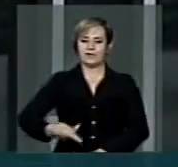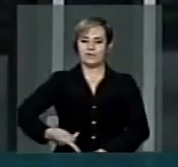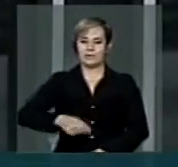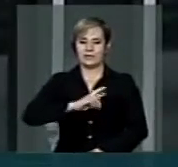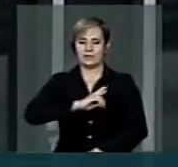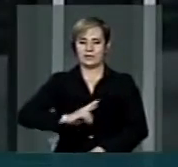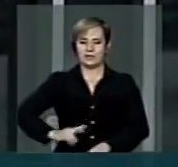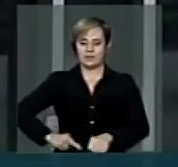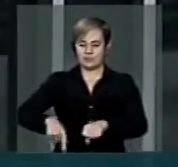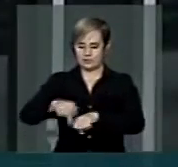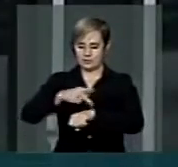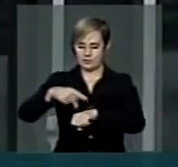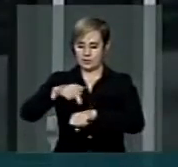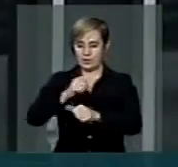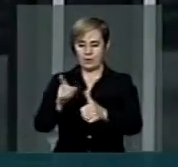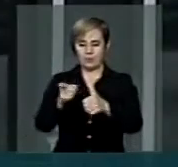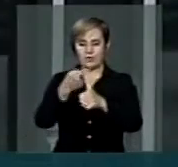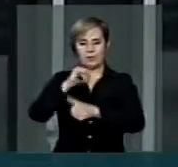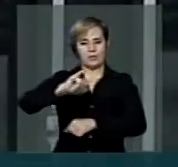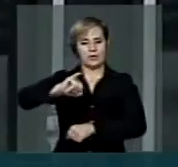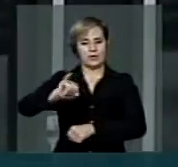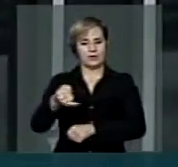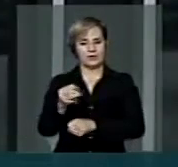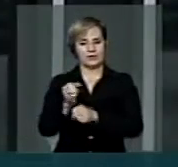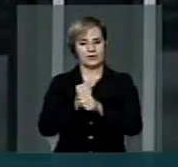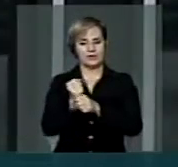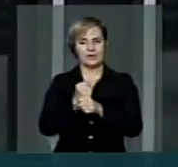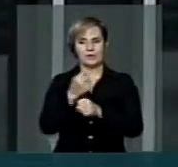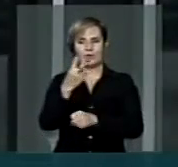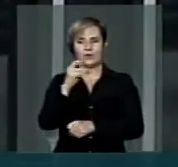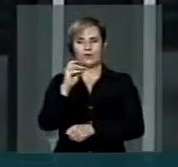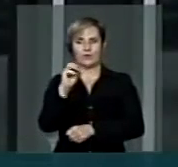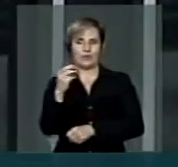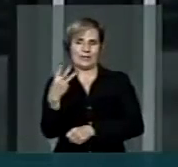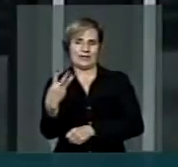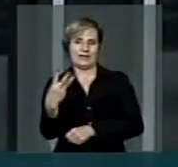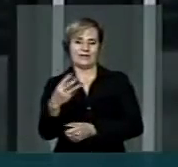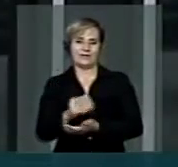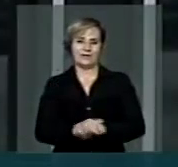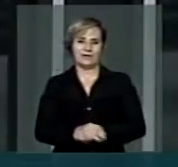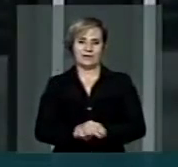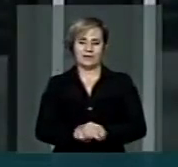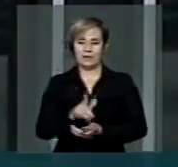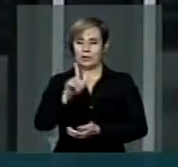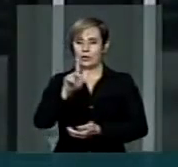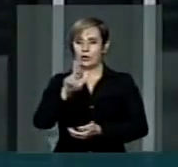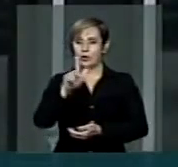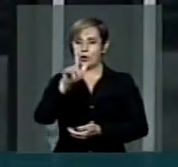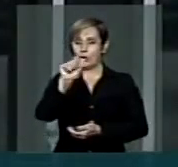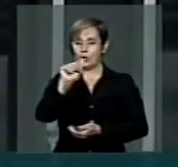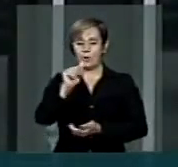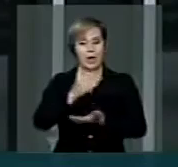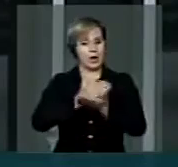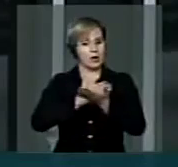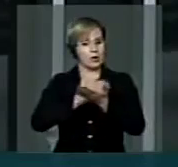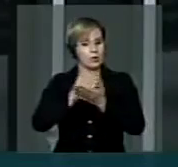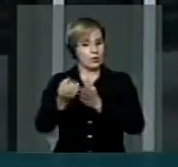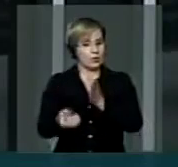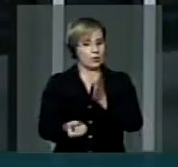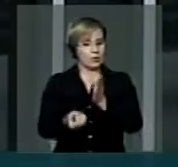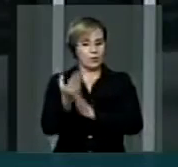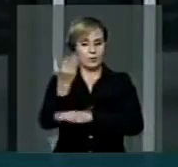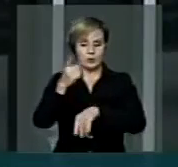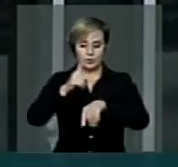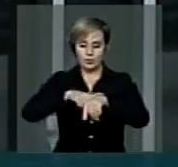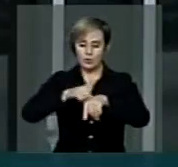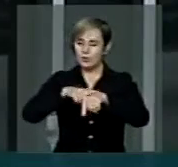país, 1º de janeiro de 2003. Lula inaugurou um novo capítulo na